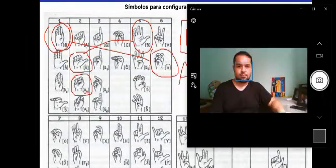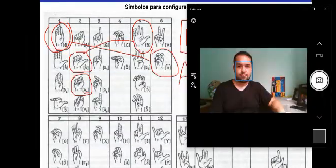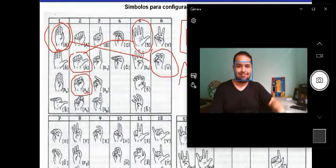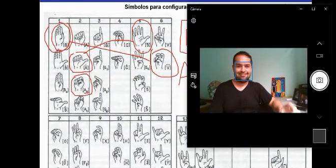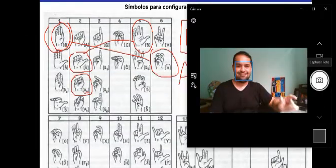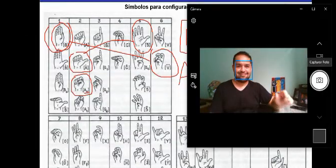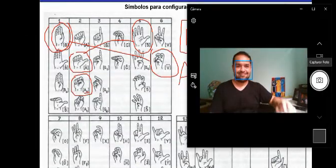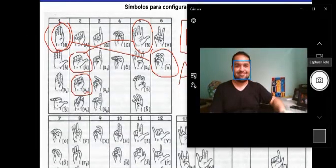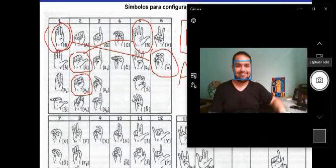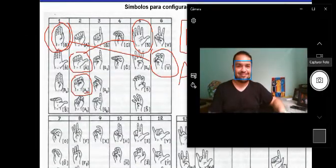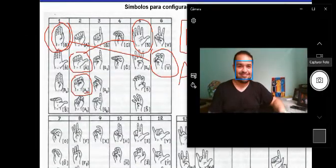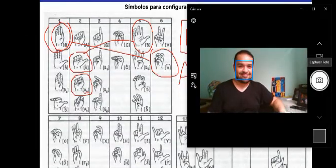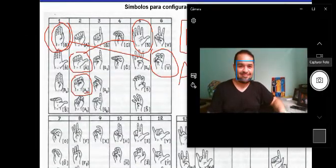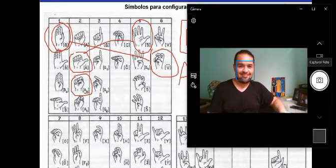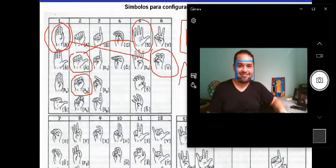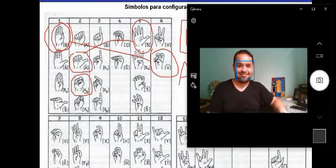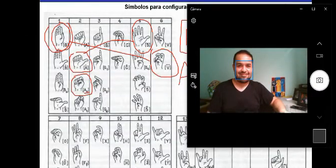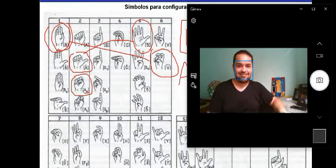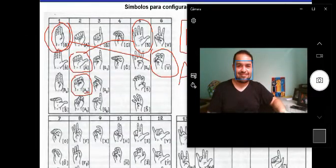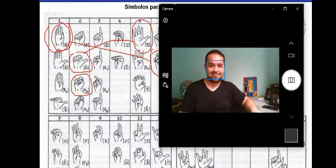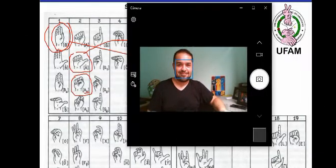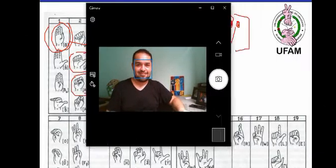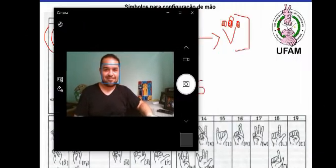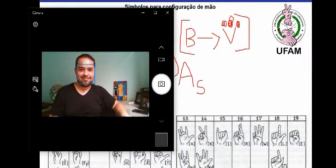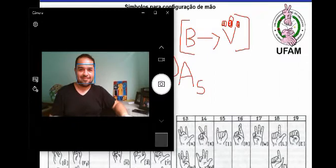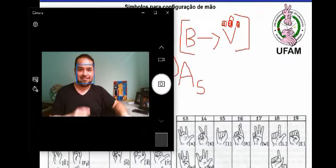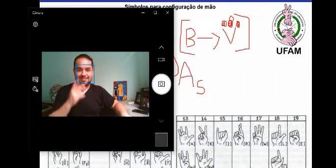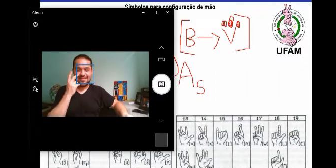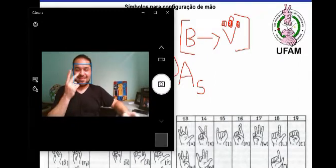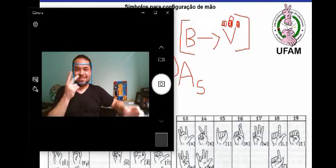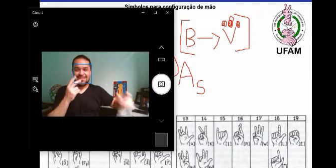Para indicar que é uma mudança.